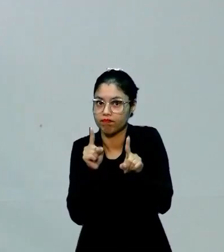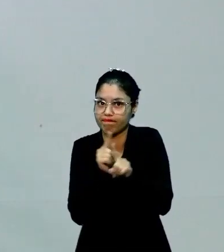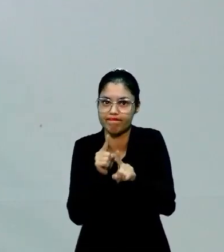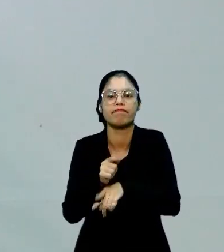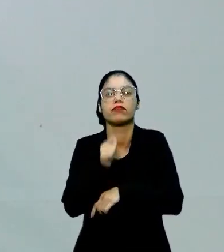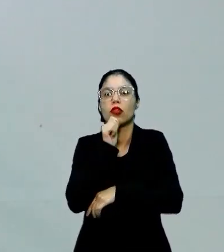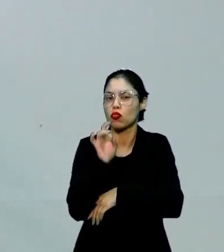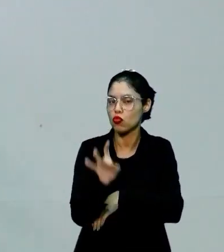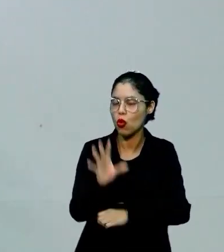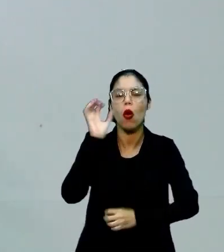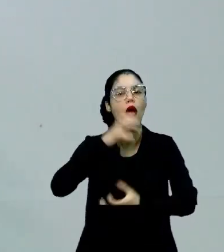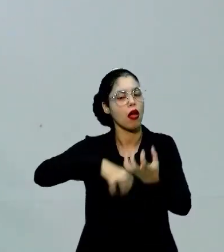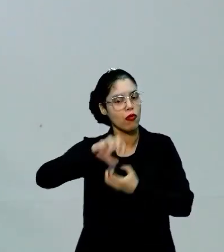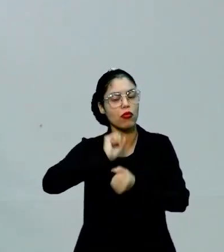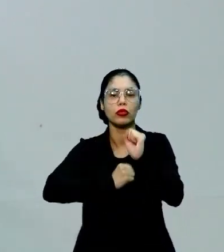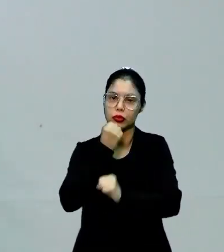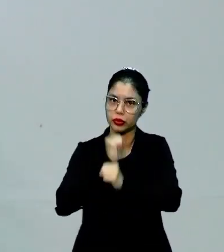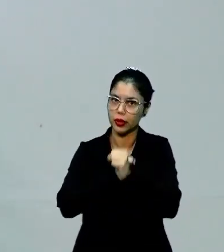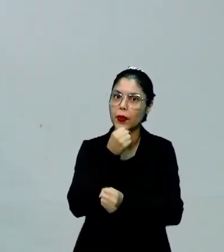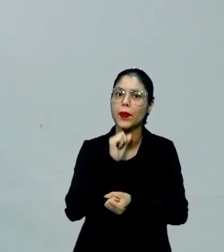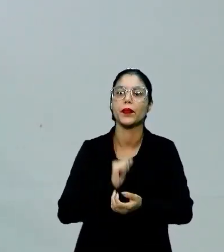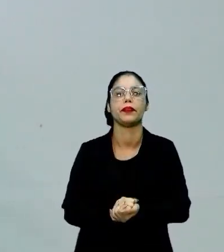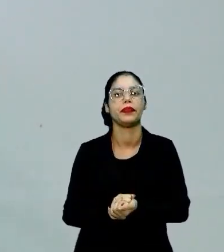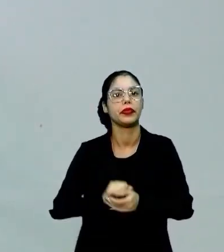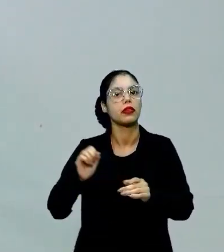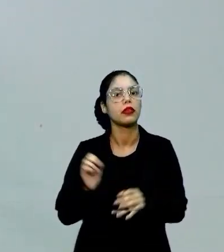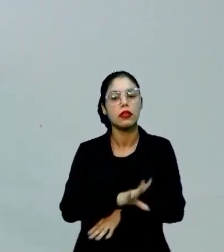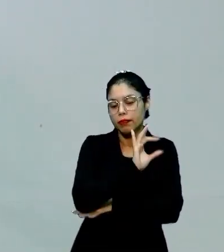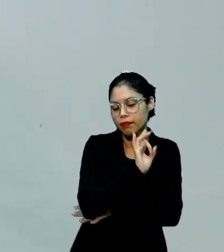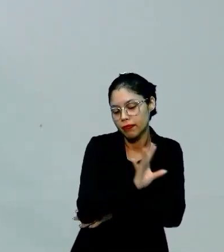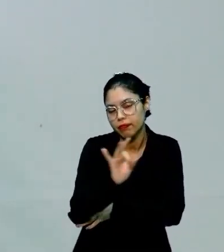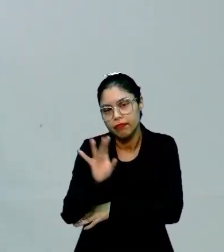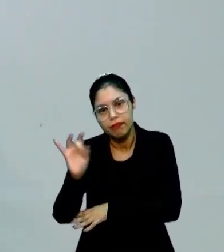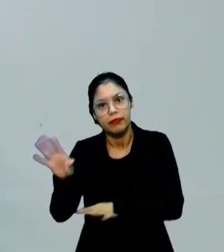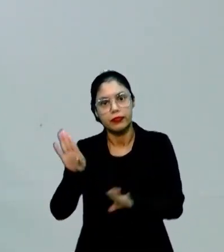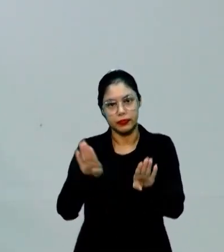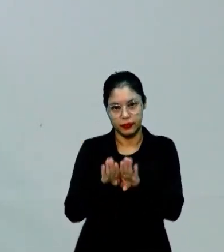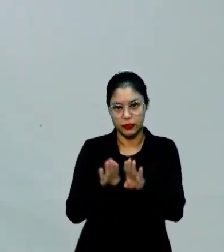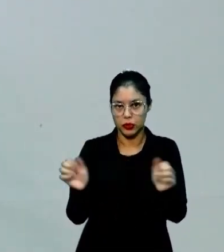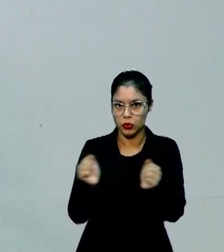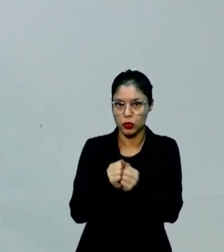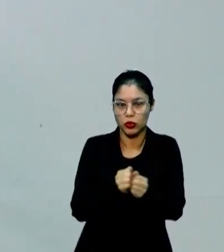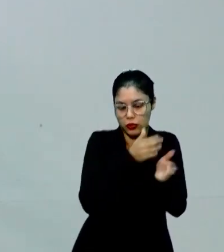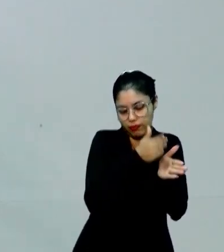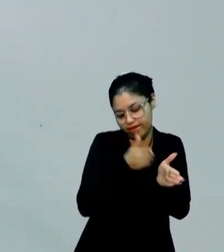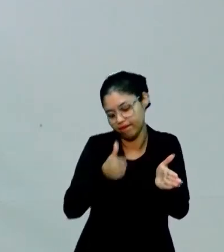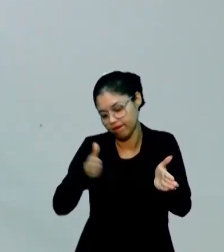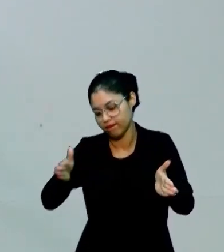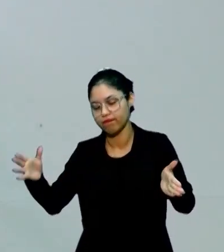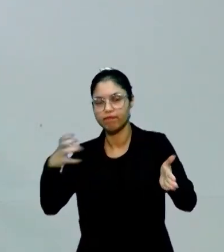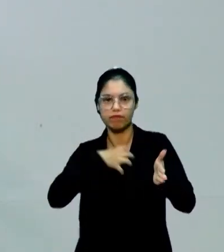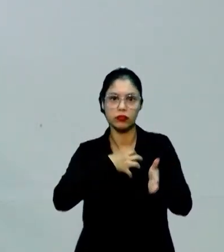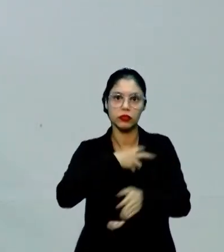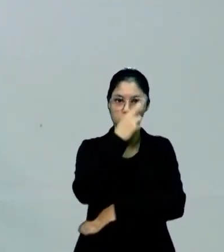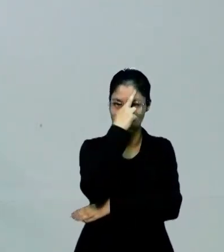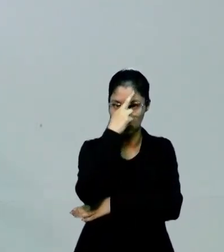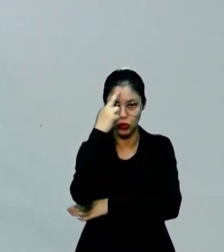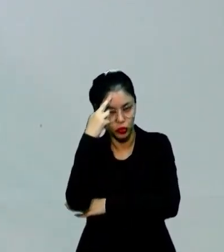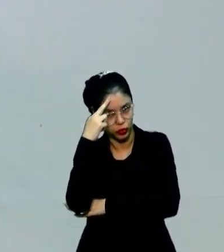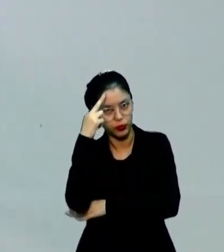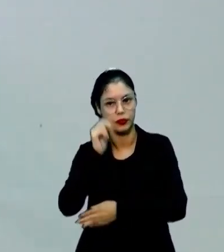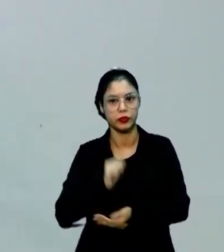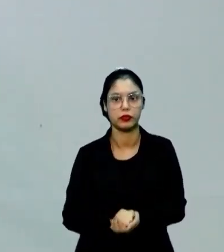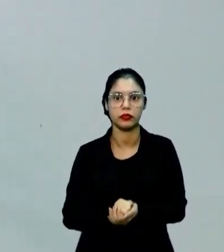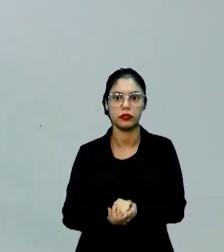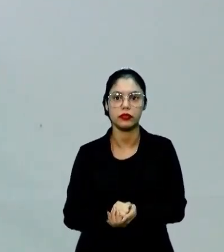não somente a Revolução Industrial. Cada conjuntura histórica, cada momento histórico,